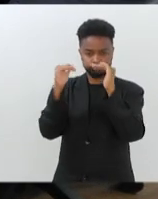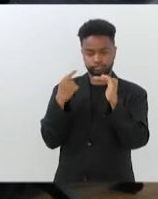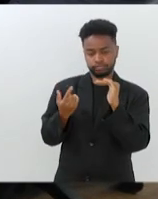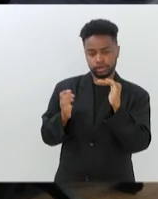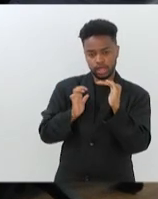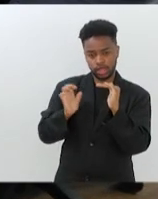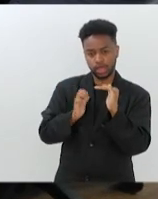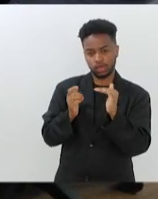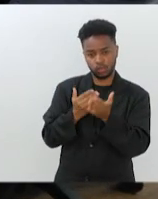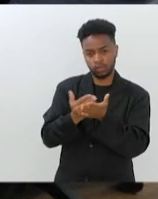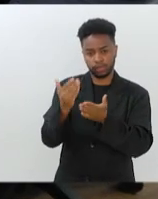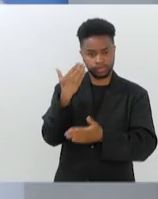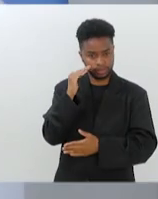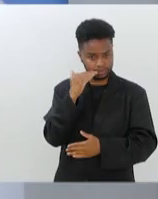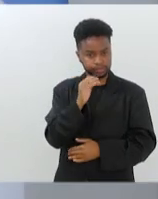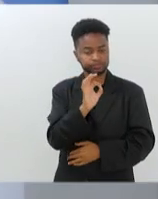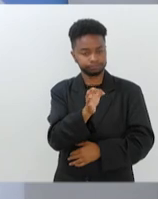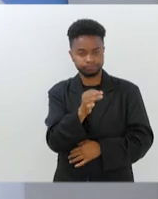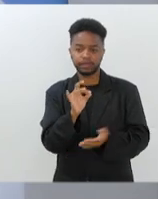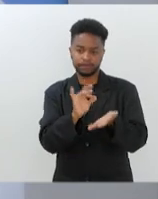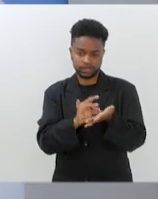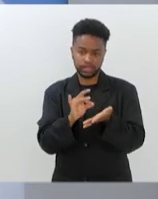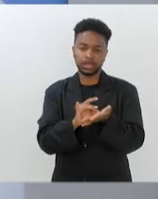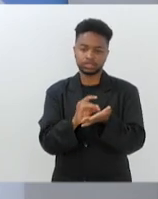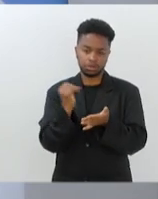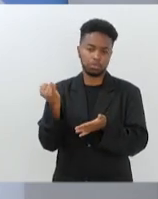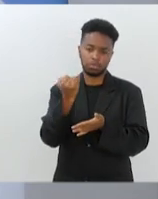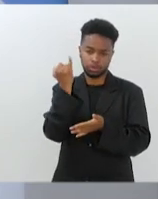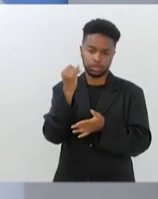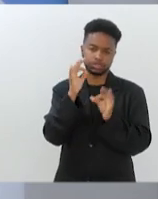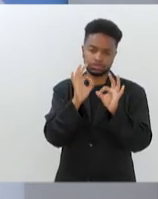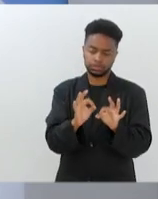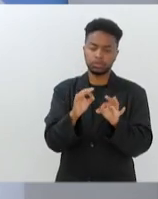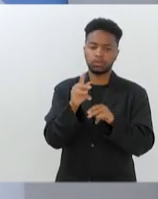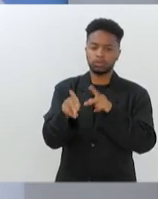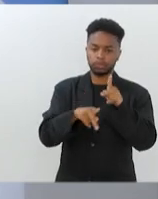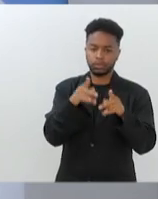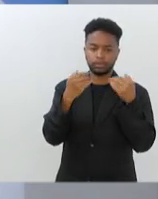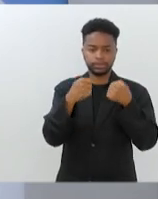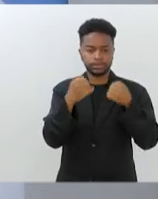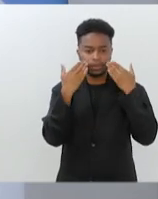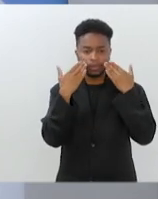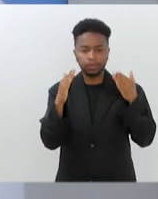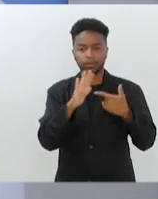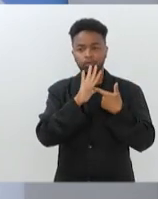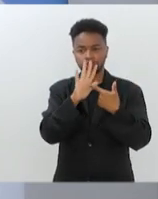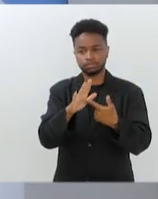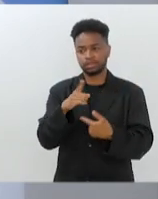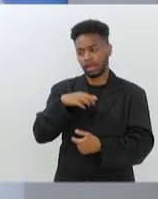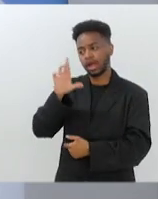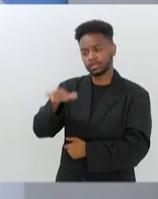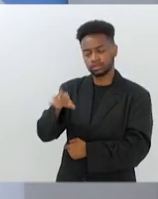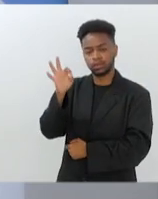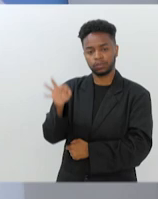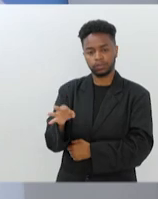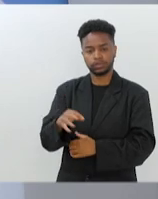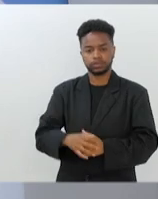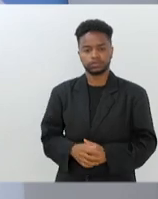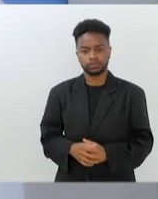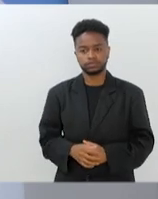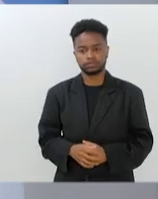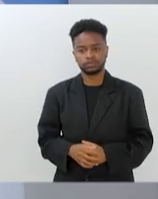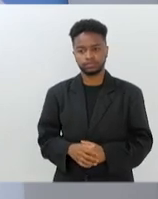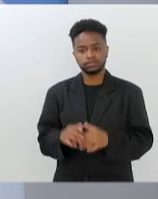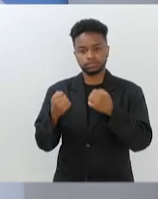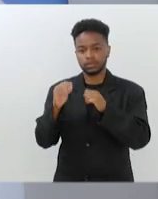camarote entender realmente é uma parcela significativa da população que a cidade tem que se exibir ela tá coberta de razão se